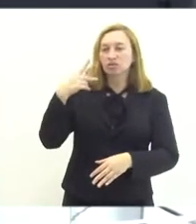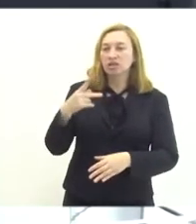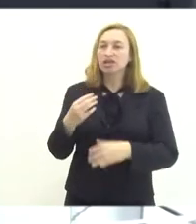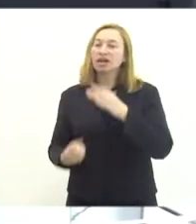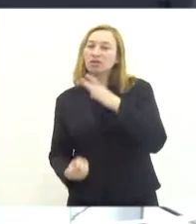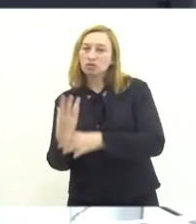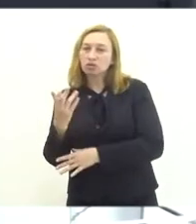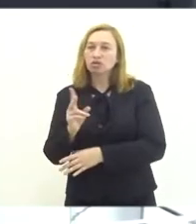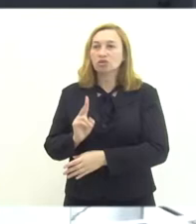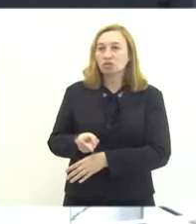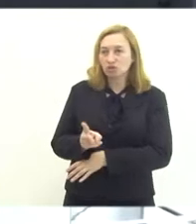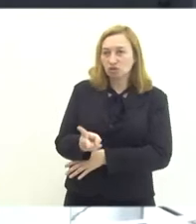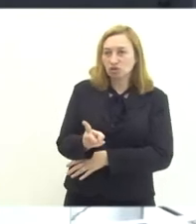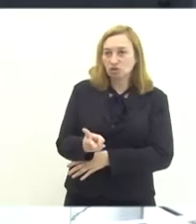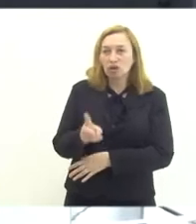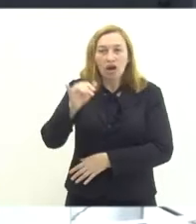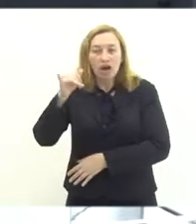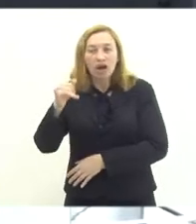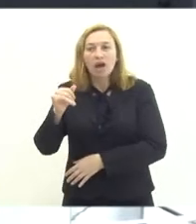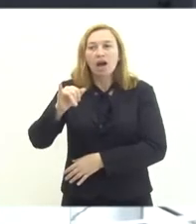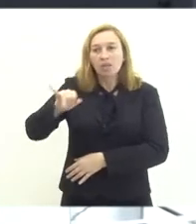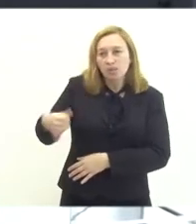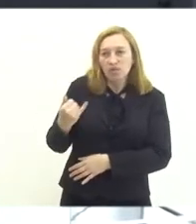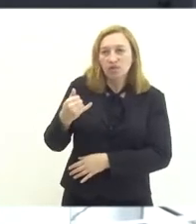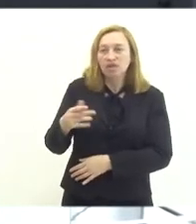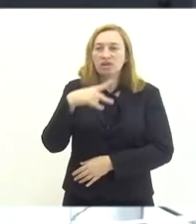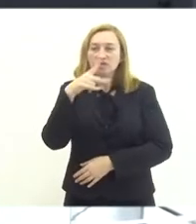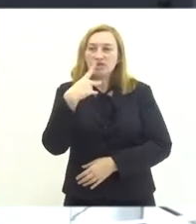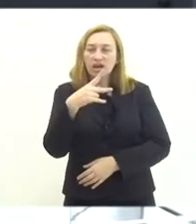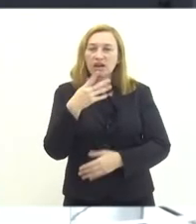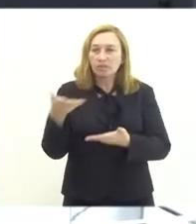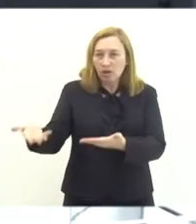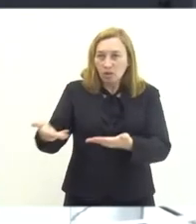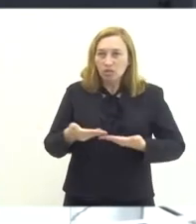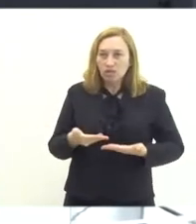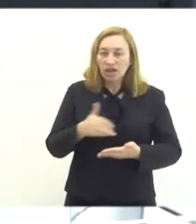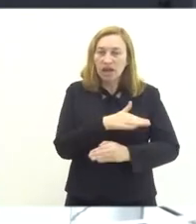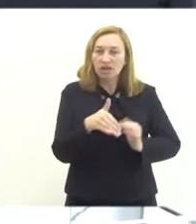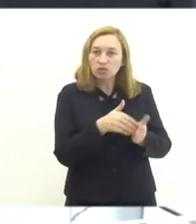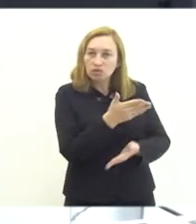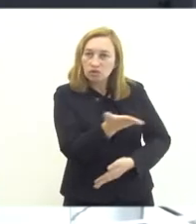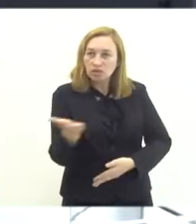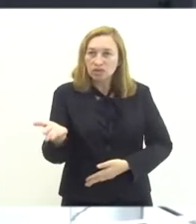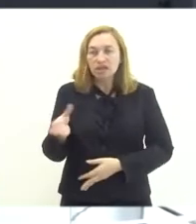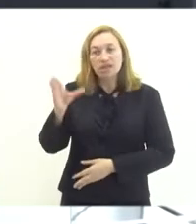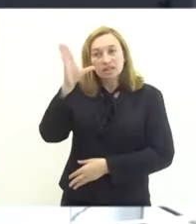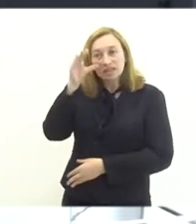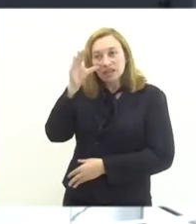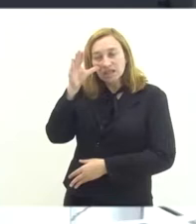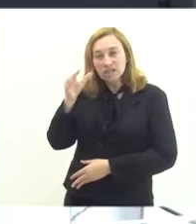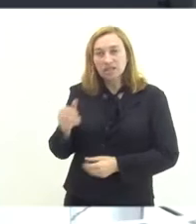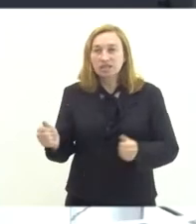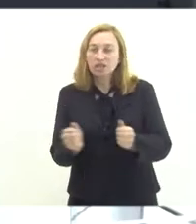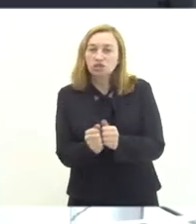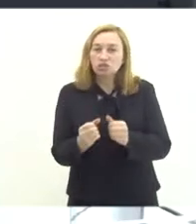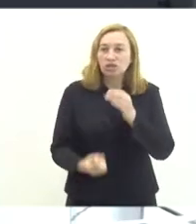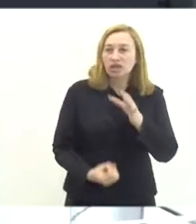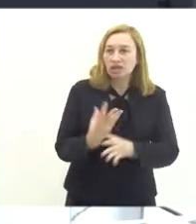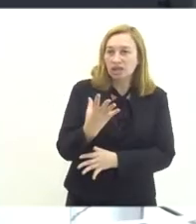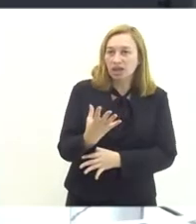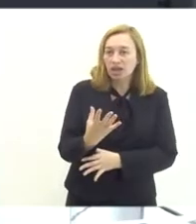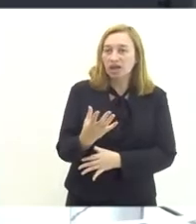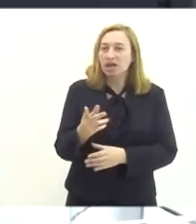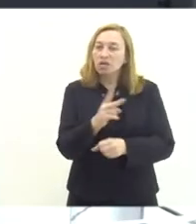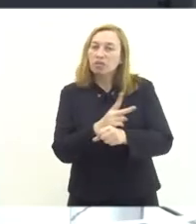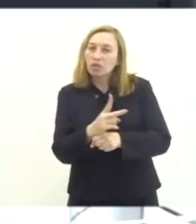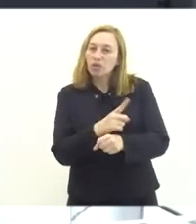construção inclusive Aproveite faço aproveitar fala para fazer o convite a todos interessados a participar dessa construção a